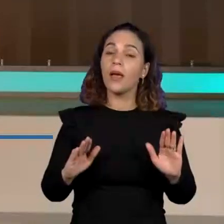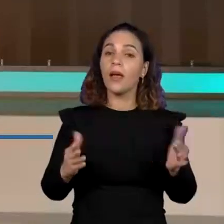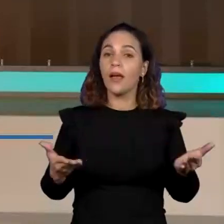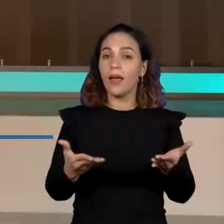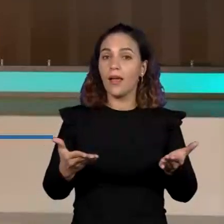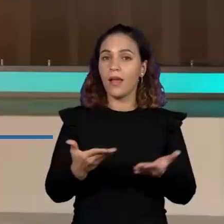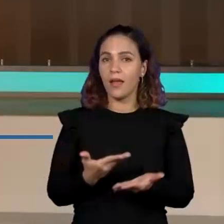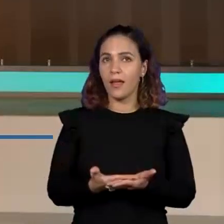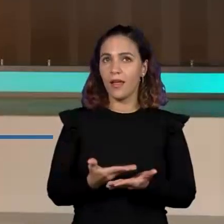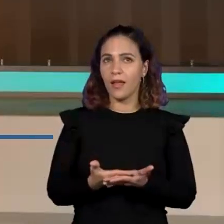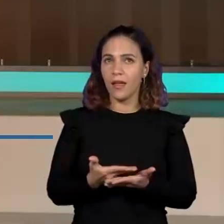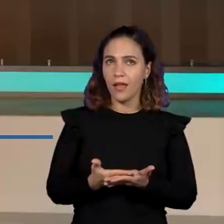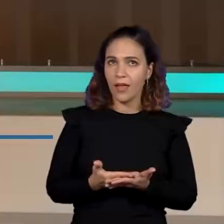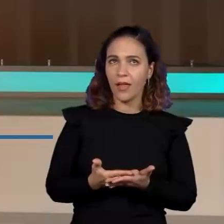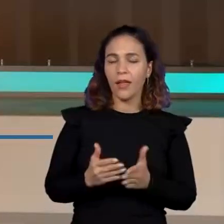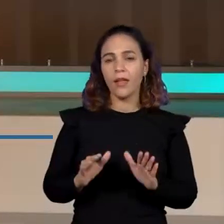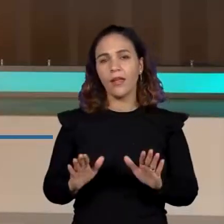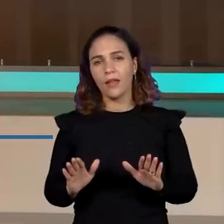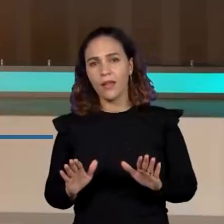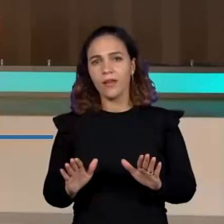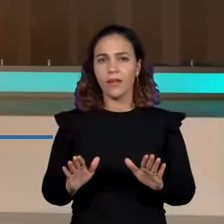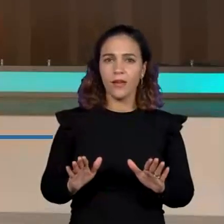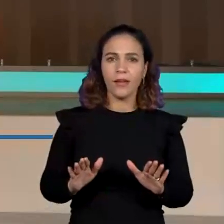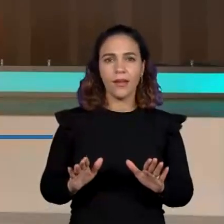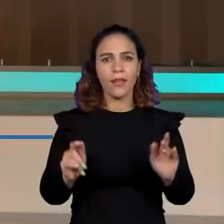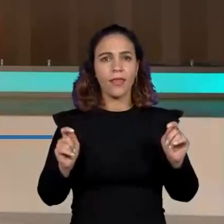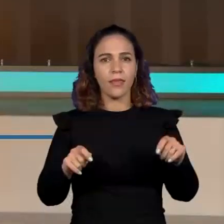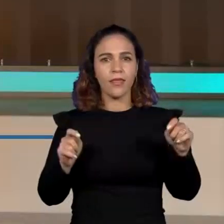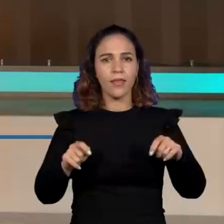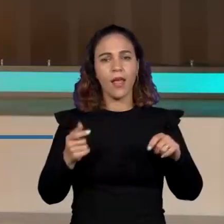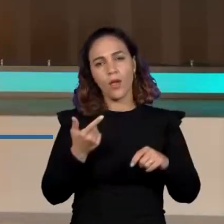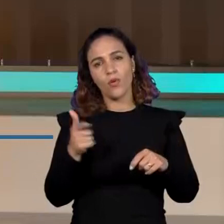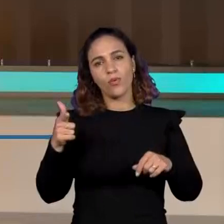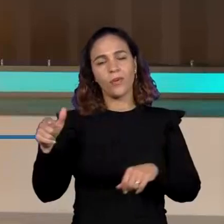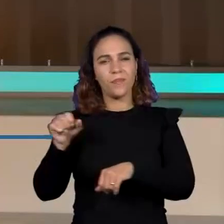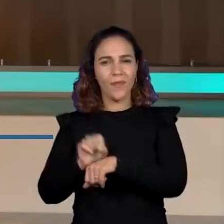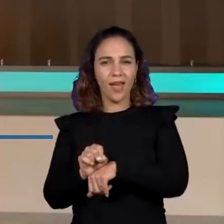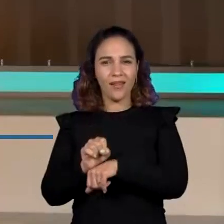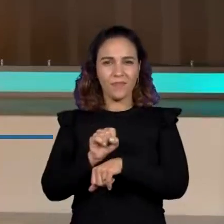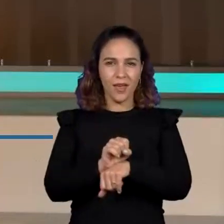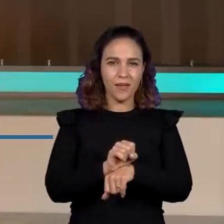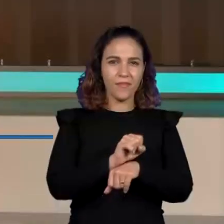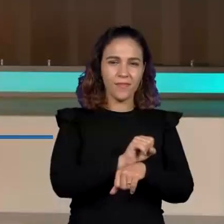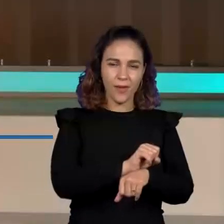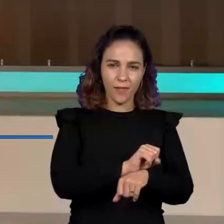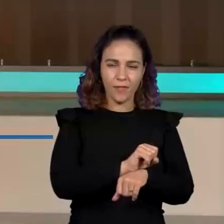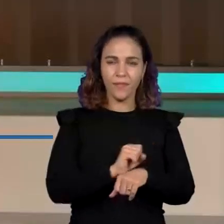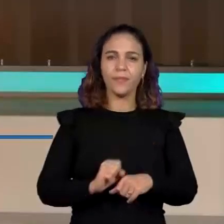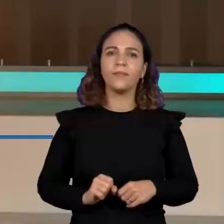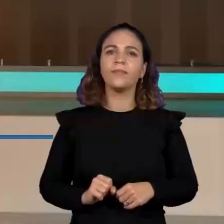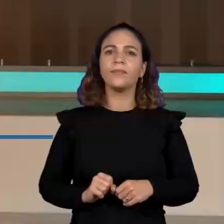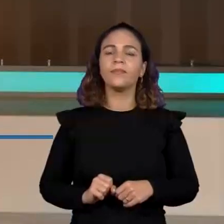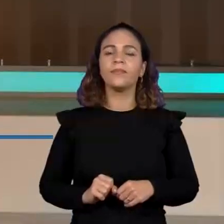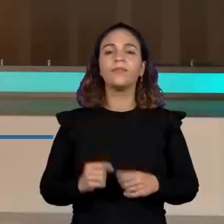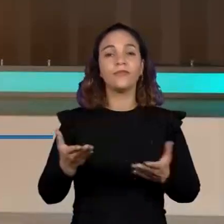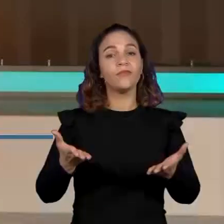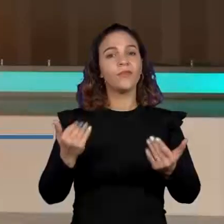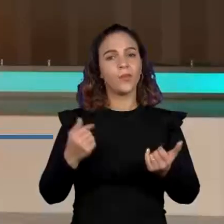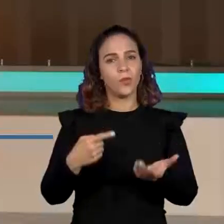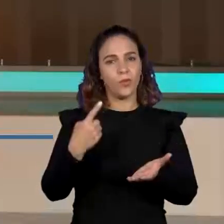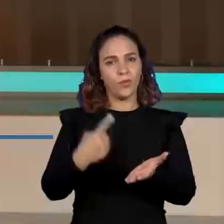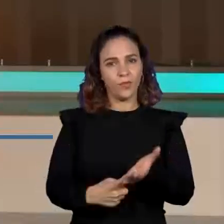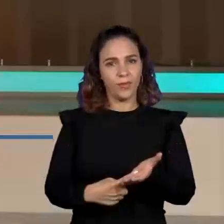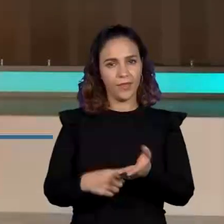aula foram assim possíveis outras pausas, nós vamos fazer esse combinado também